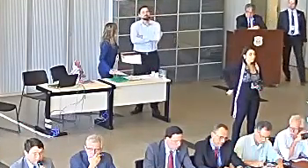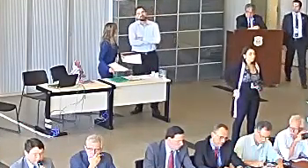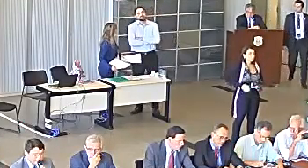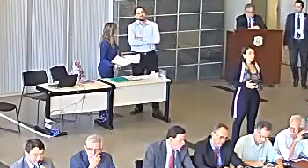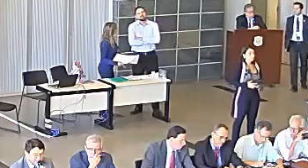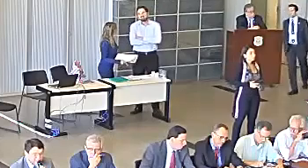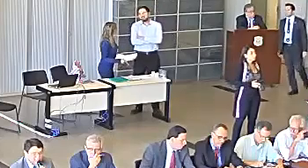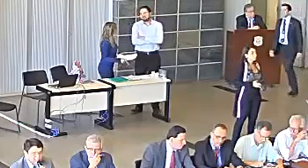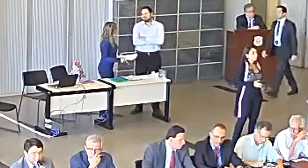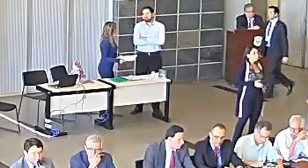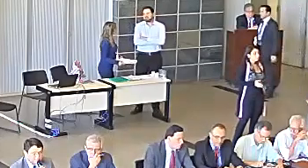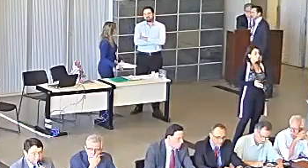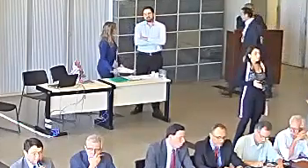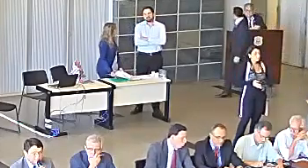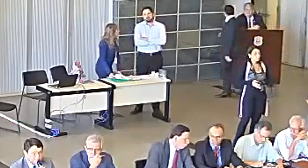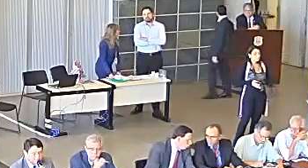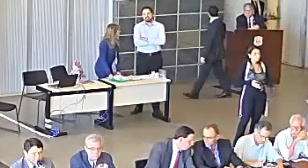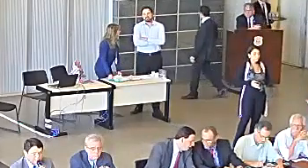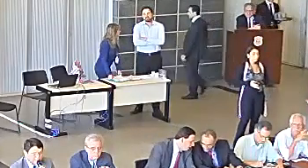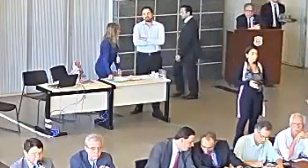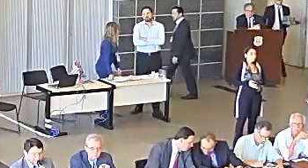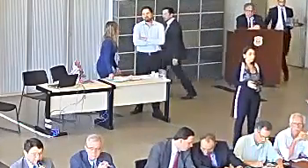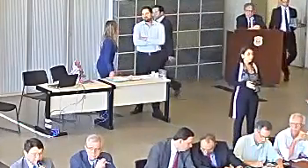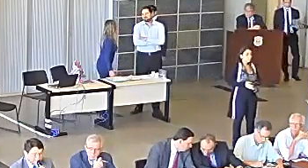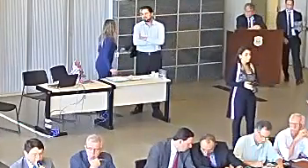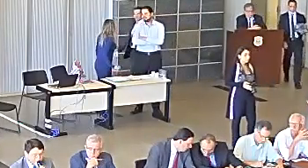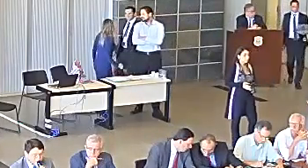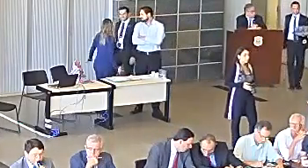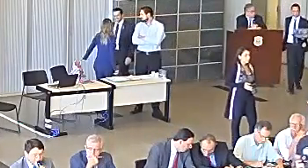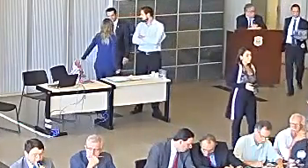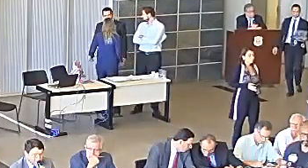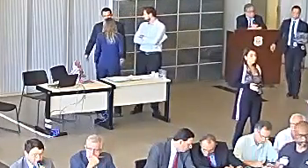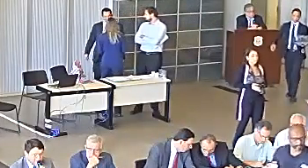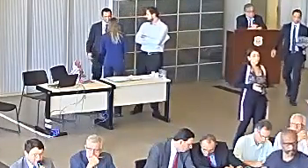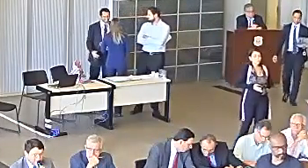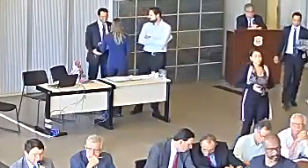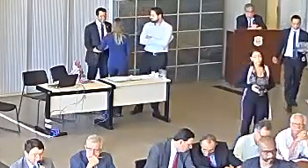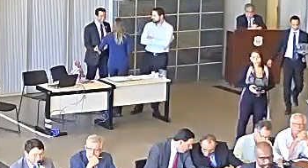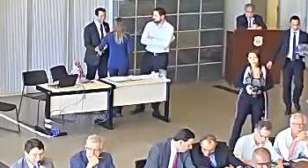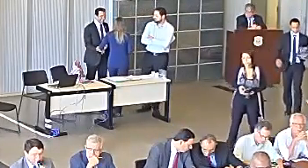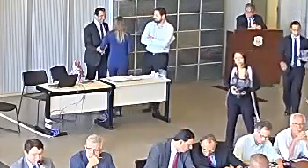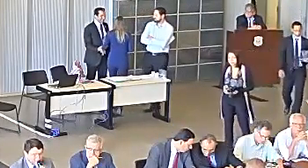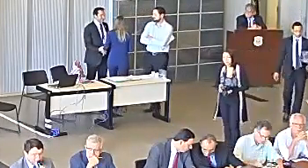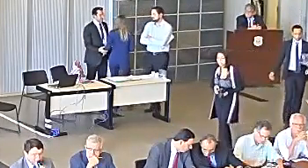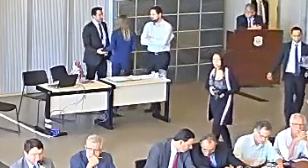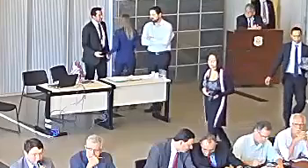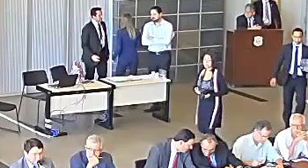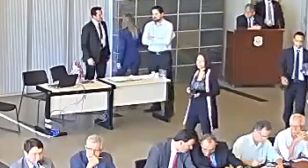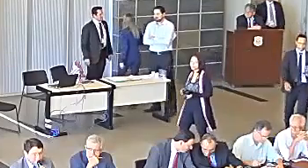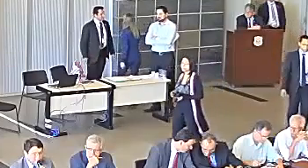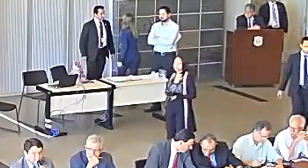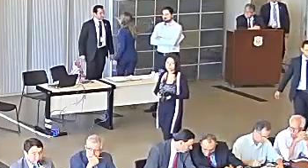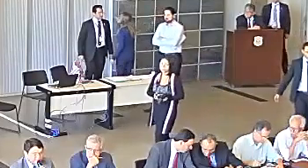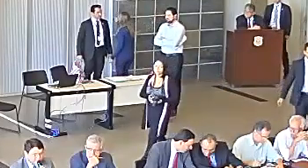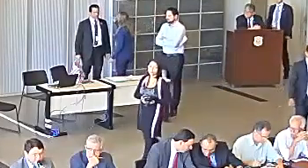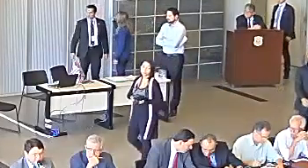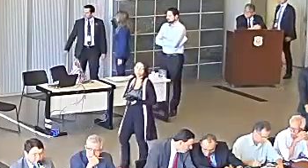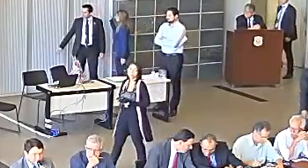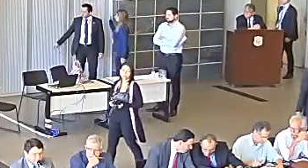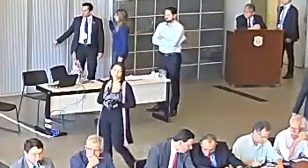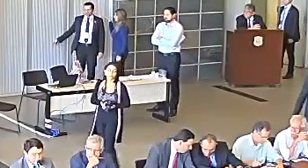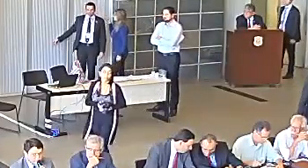que ter a cobrança ah a assembleia tem pessoas que defendem a causa e